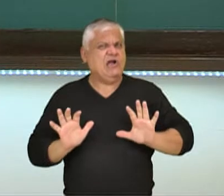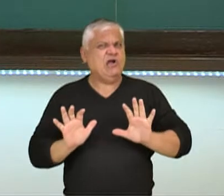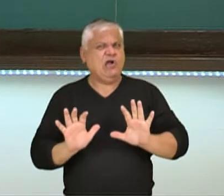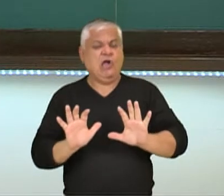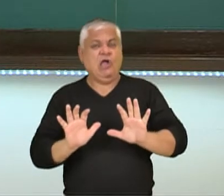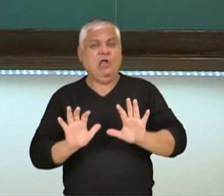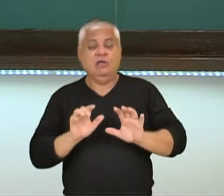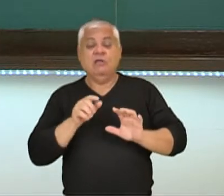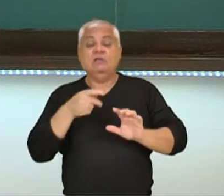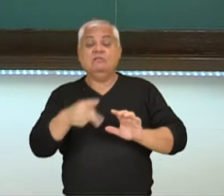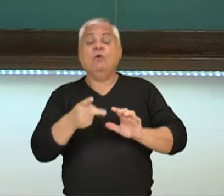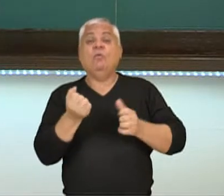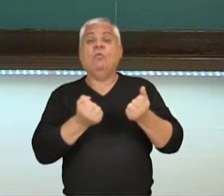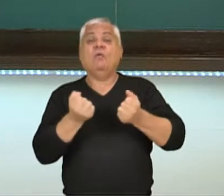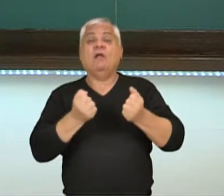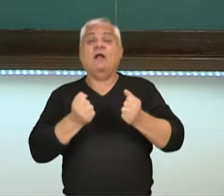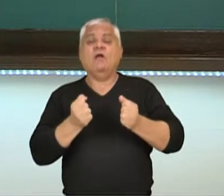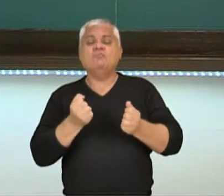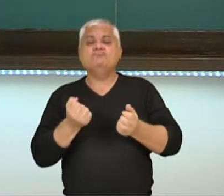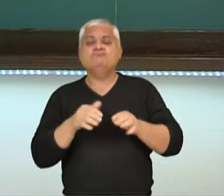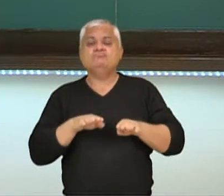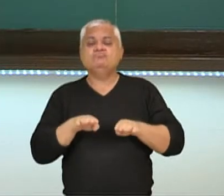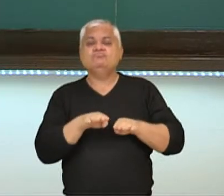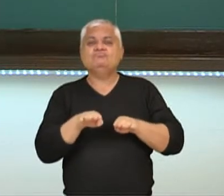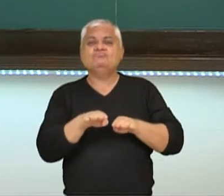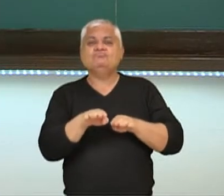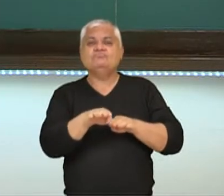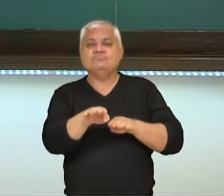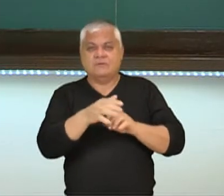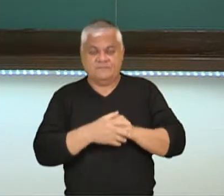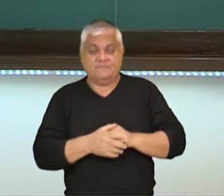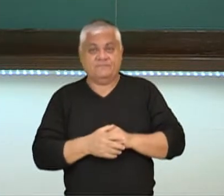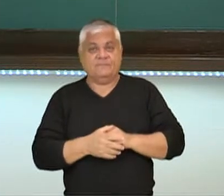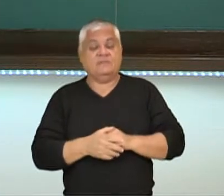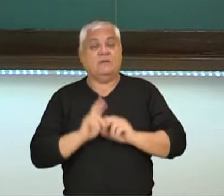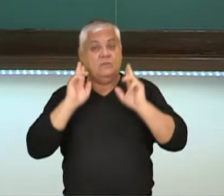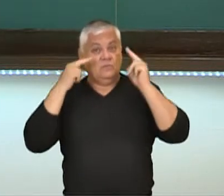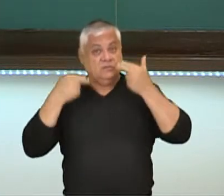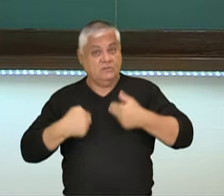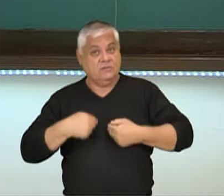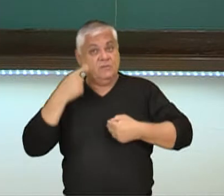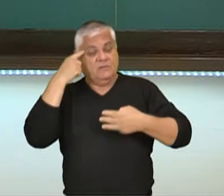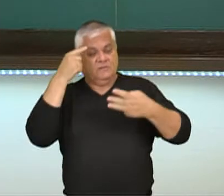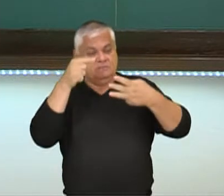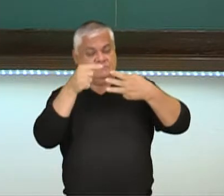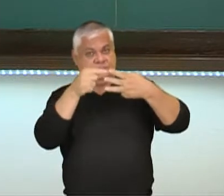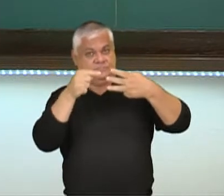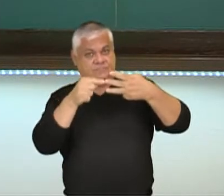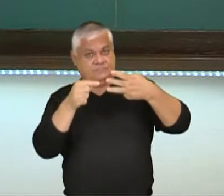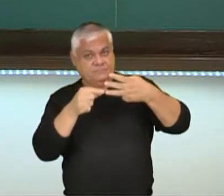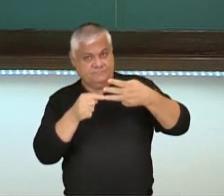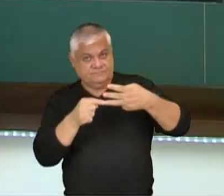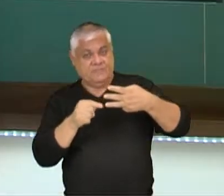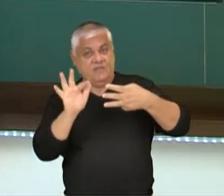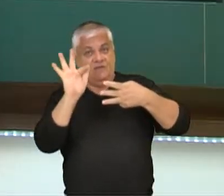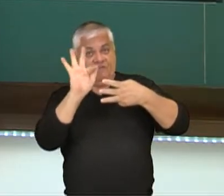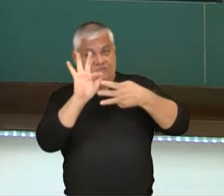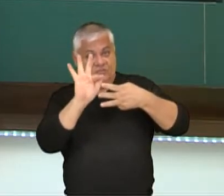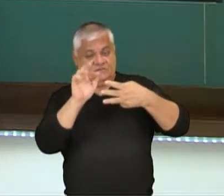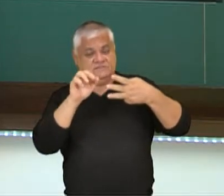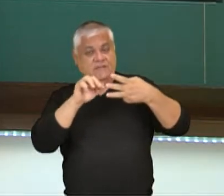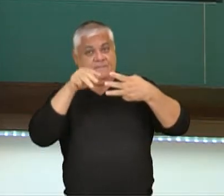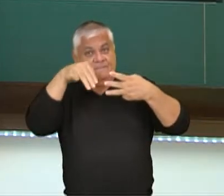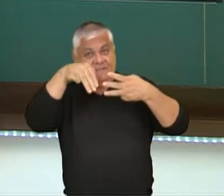E Newton, ele pensou nessas três grandezas, na força, na massa e na aceleração. E, pessoal,